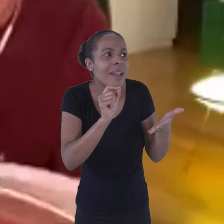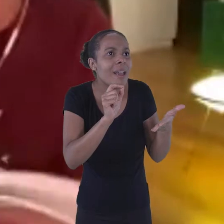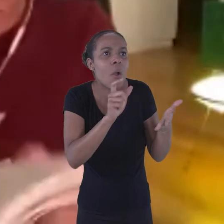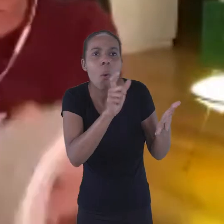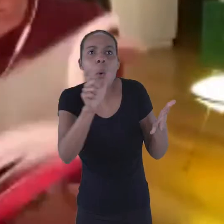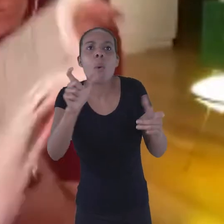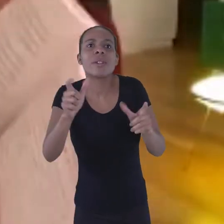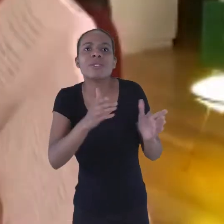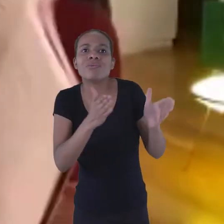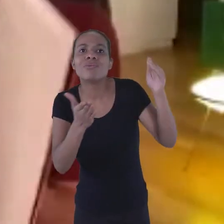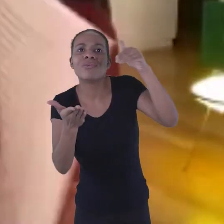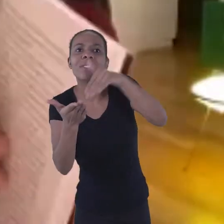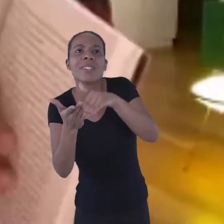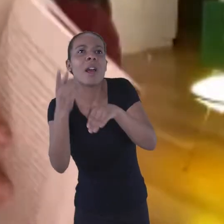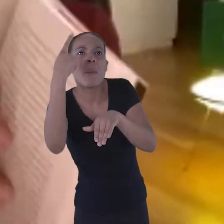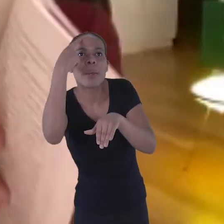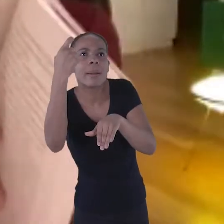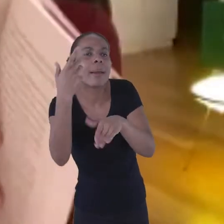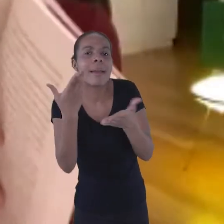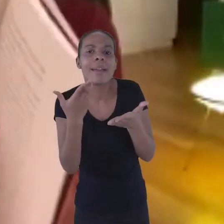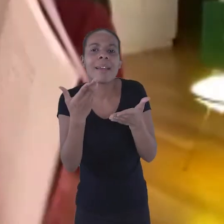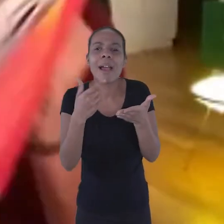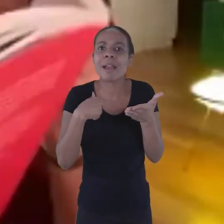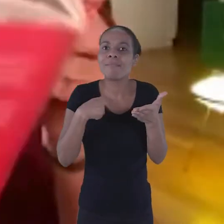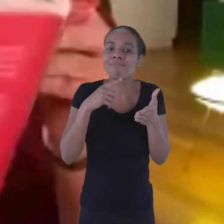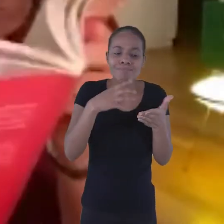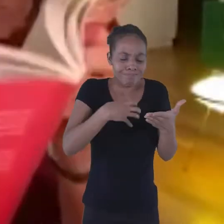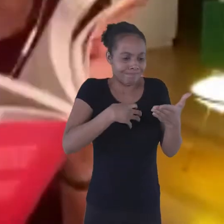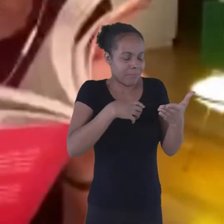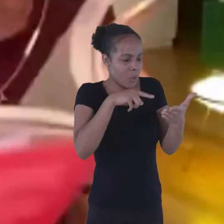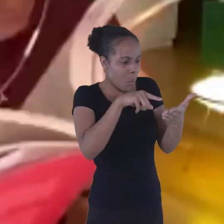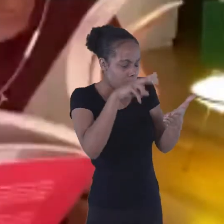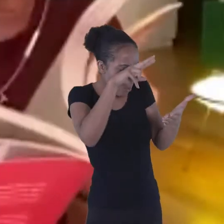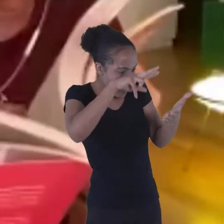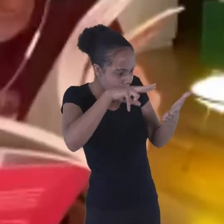a impressão muda, né? O tipo